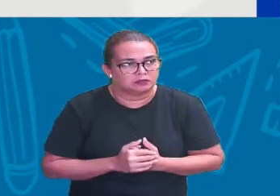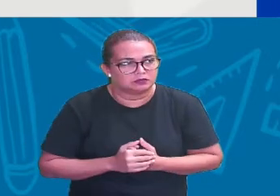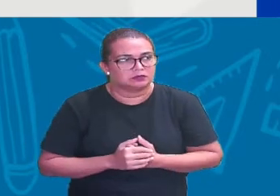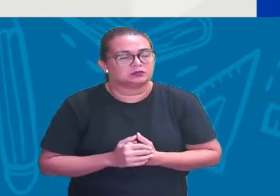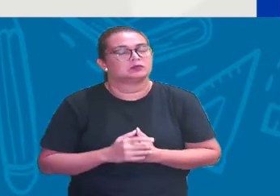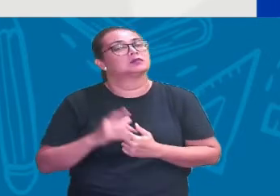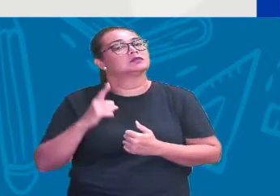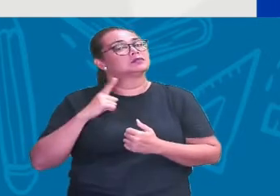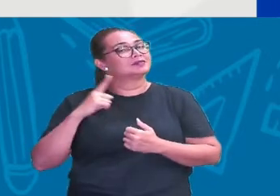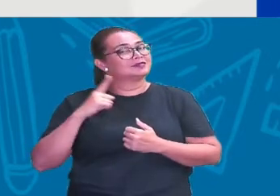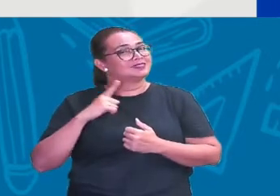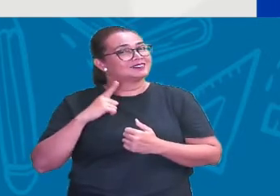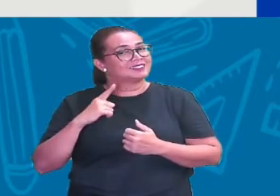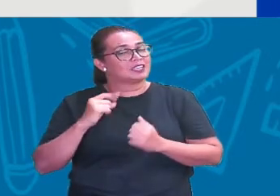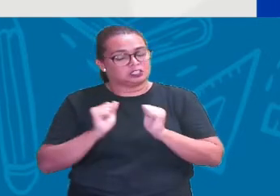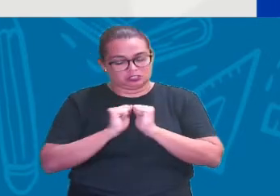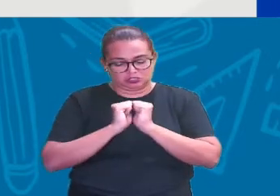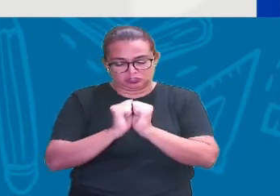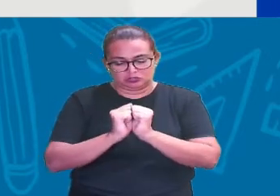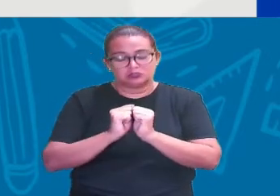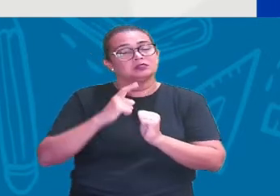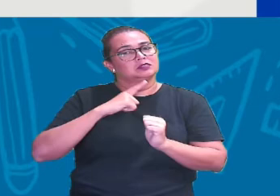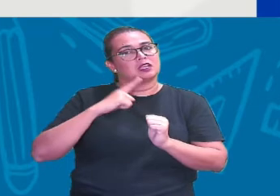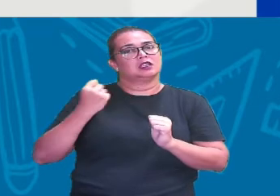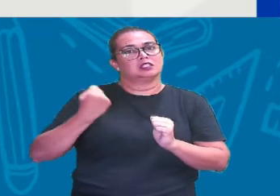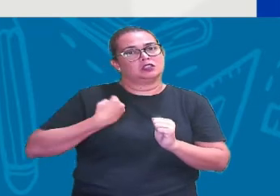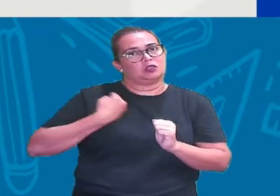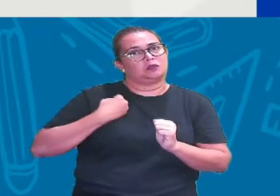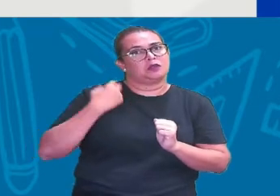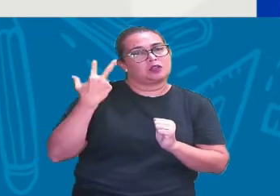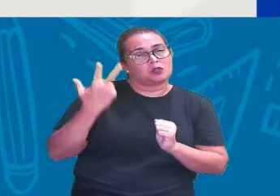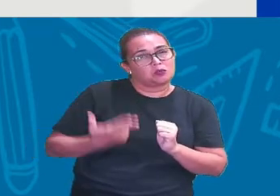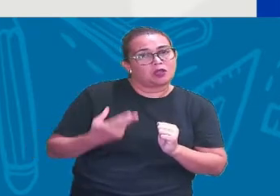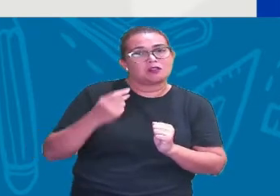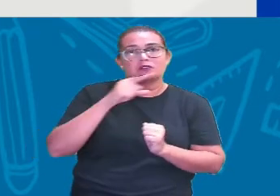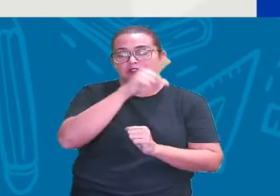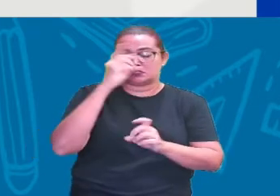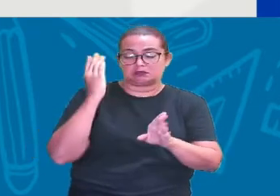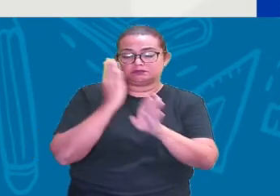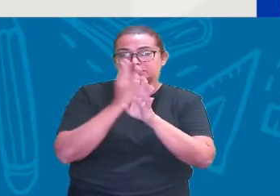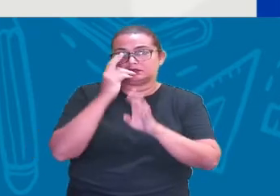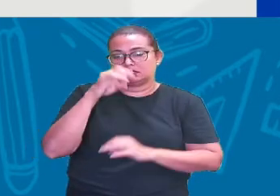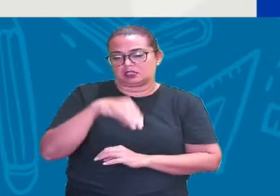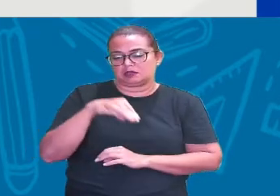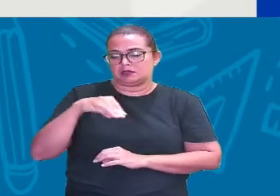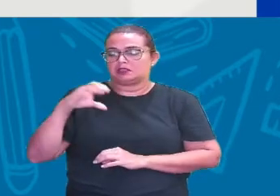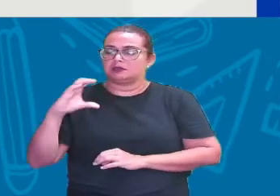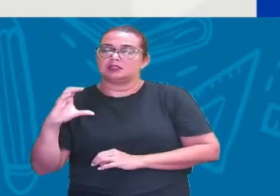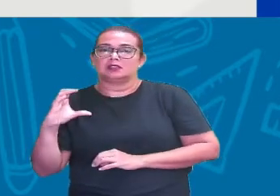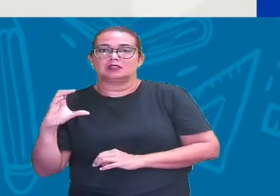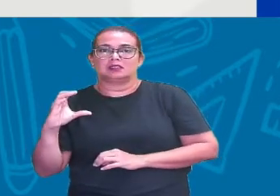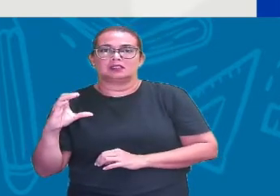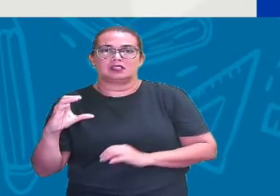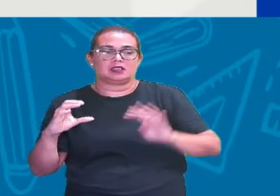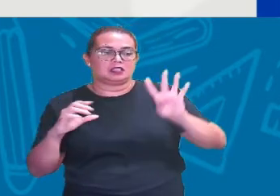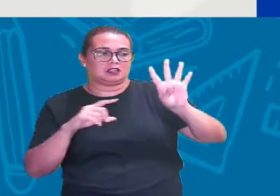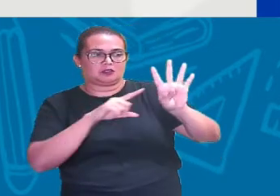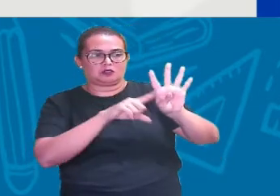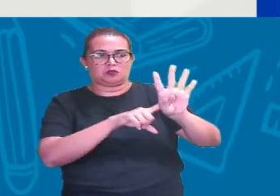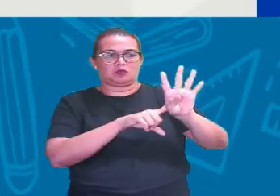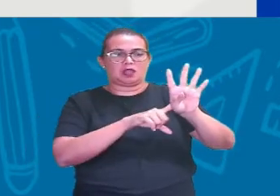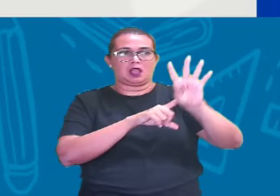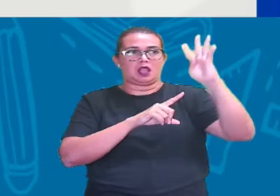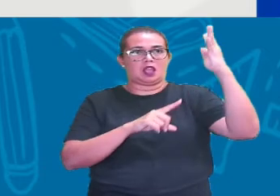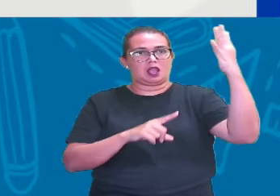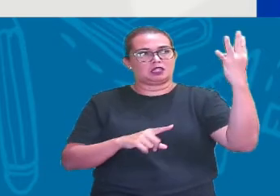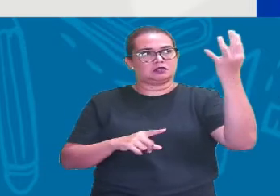um múltiplo. Olha aí. Então, você vai ter que descobrir o MMC de quem? De 4,